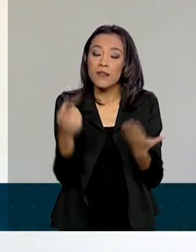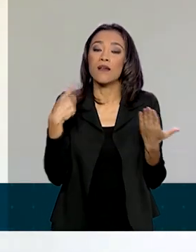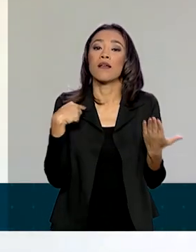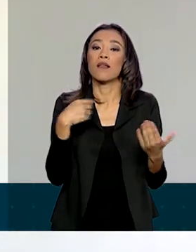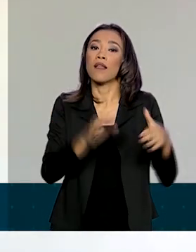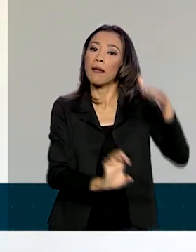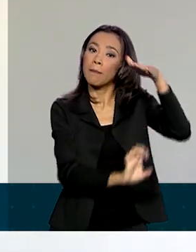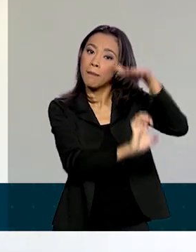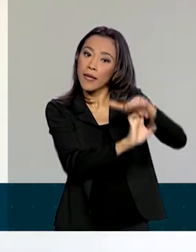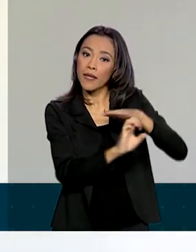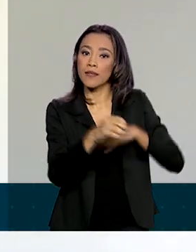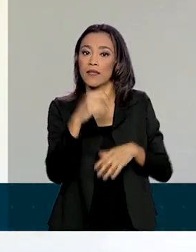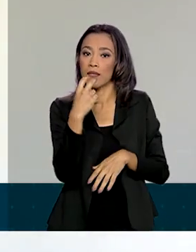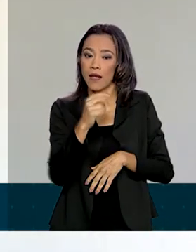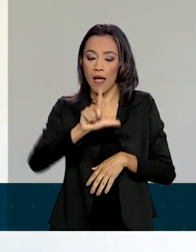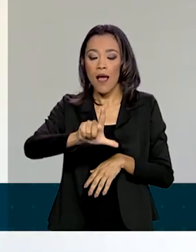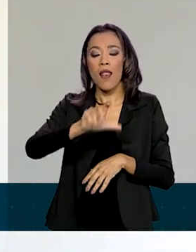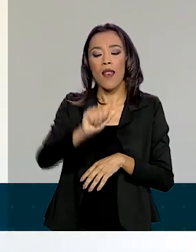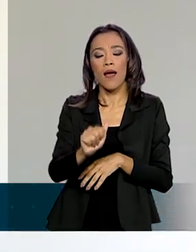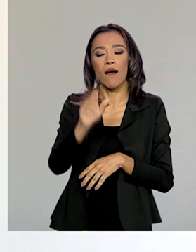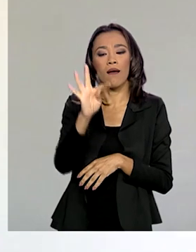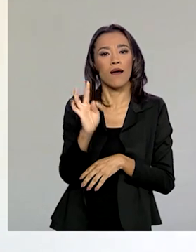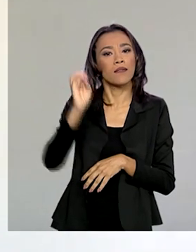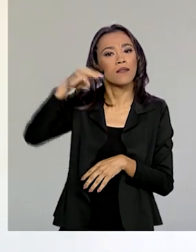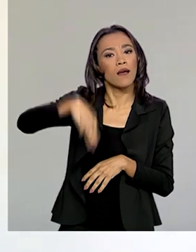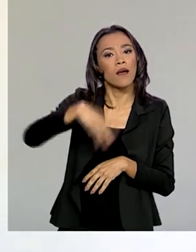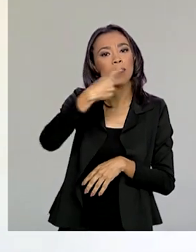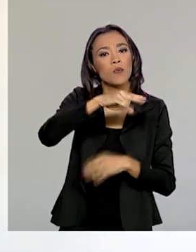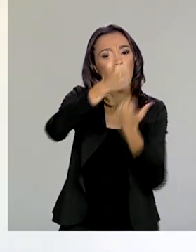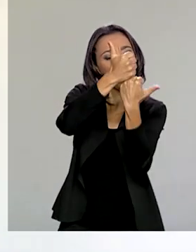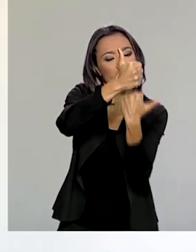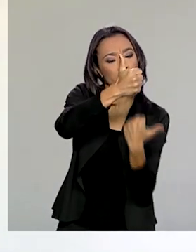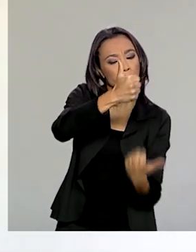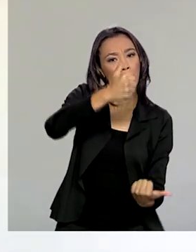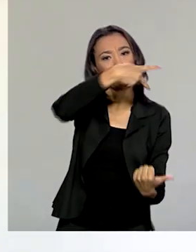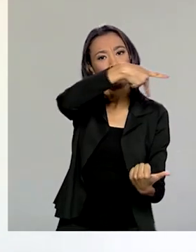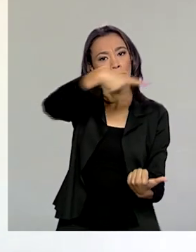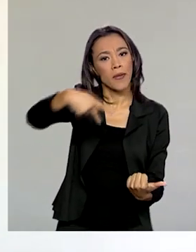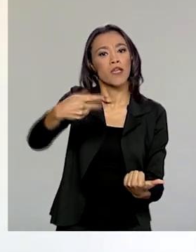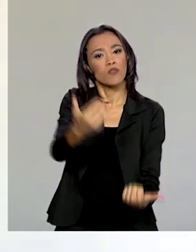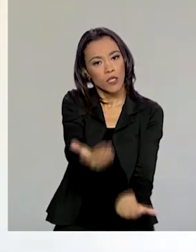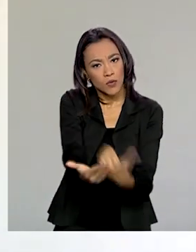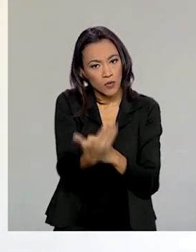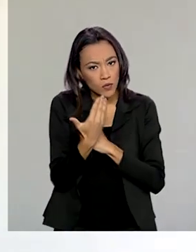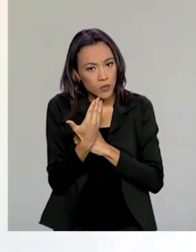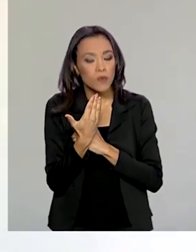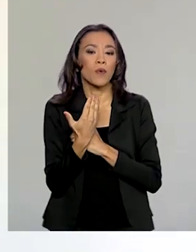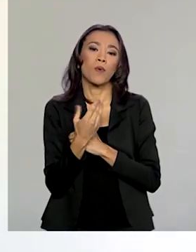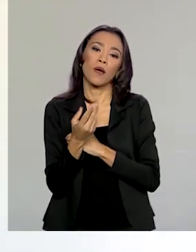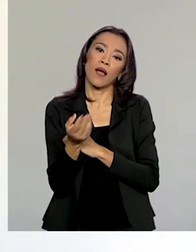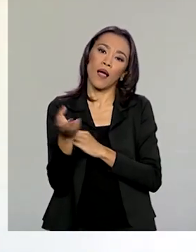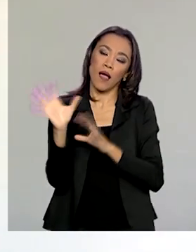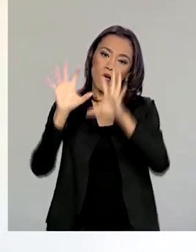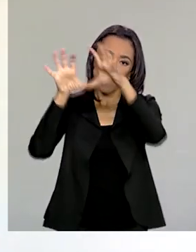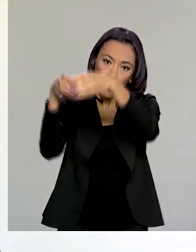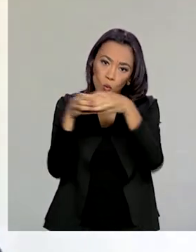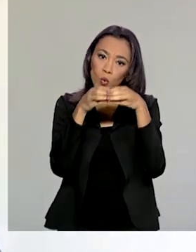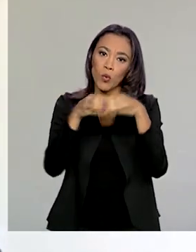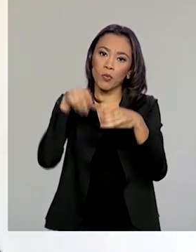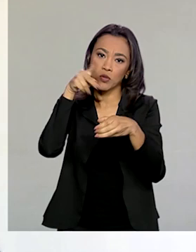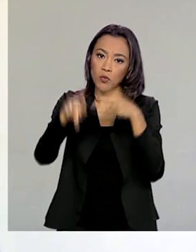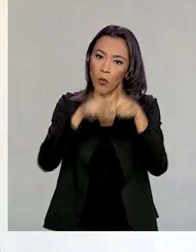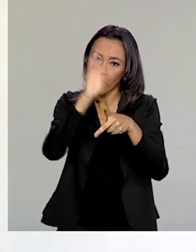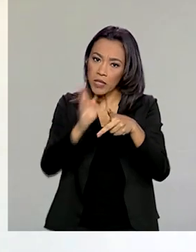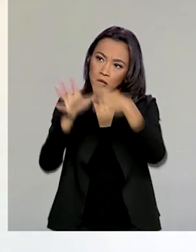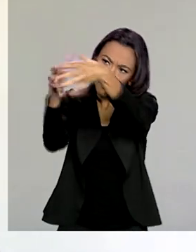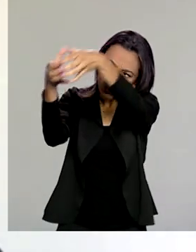empresa aérea Latam, a toda a sua diretoria que tem nos ajudado nesta missão. Quero também dizer que em outras